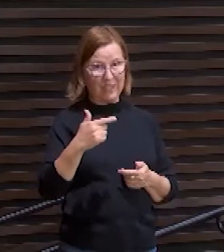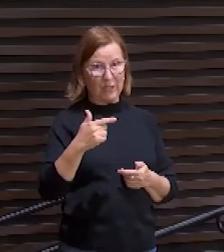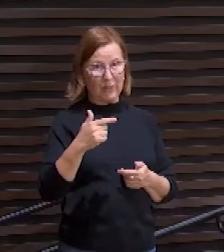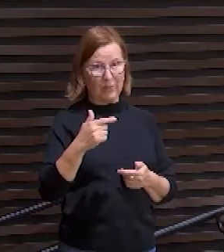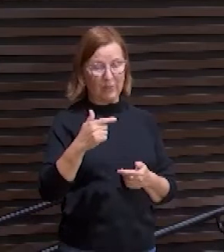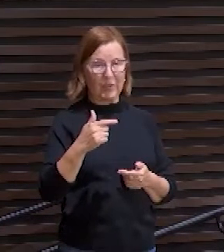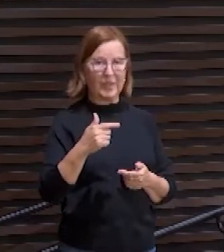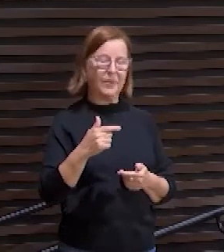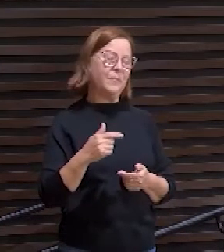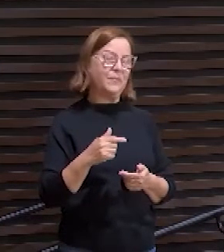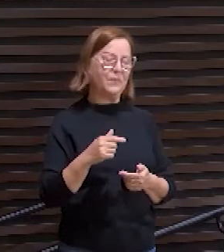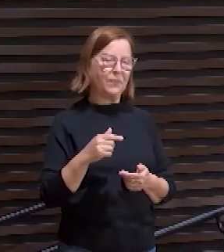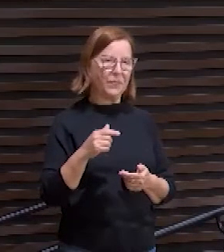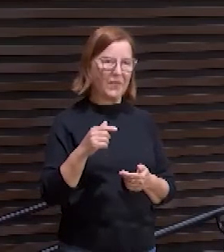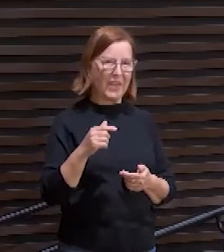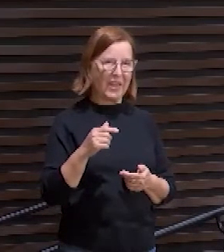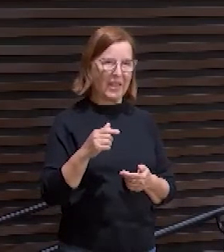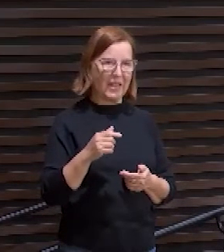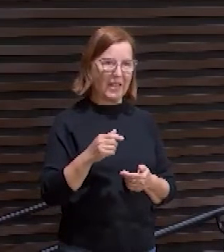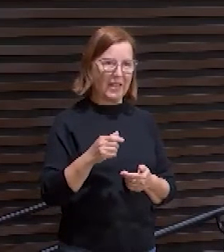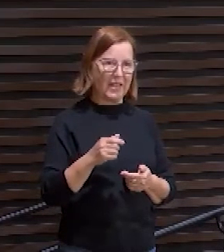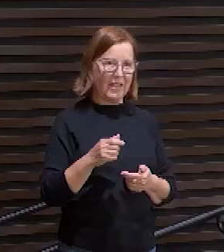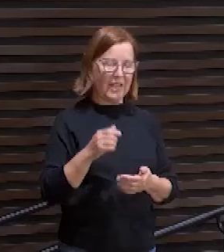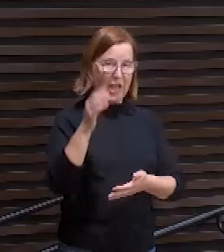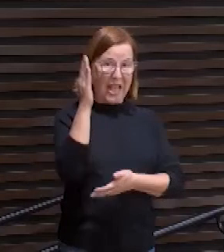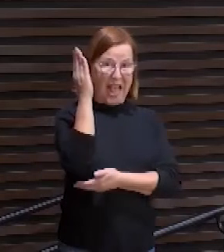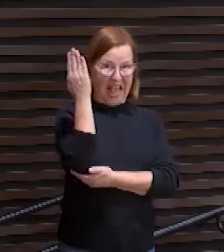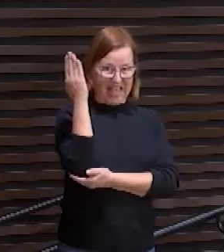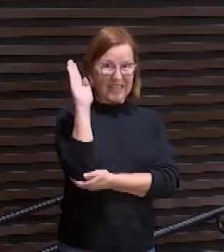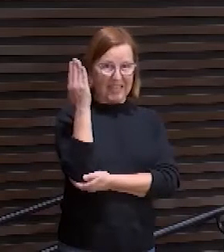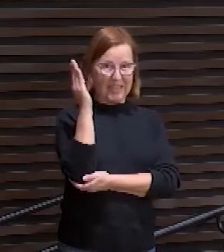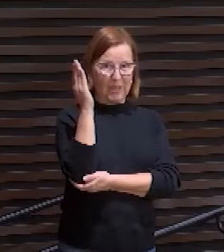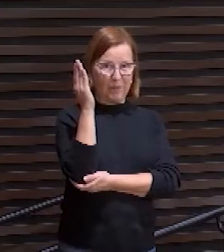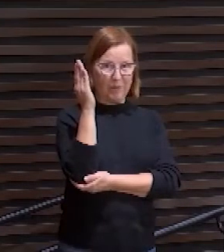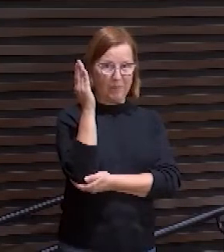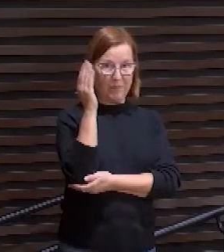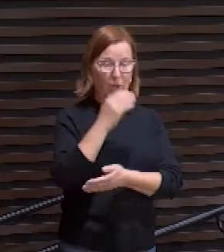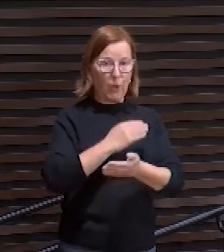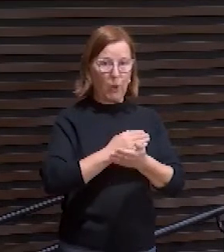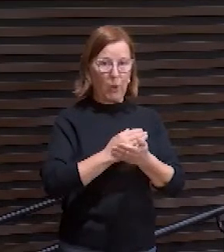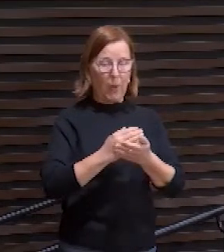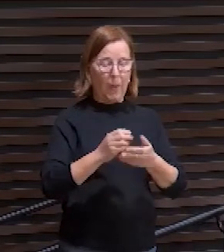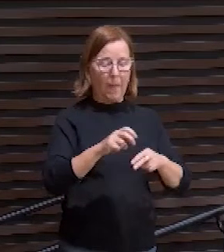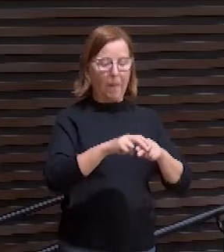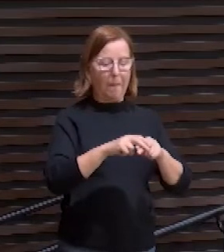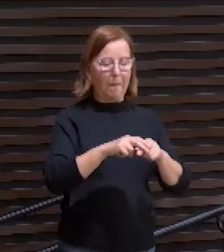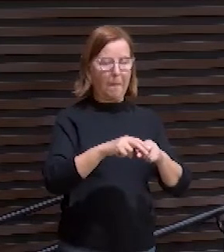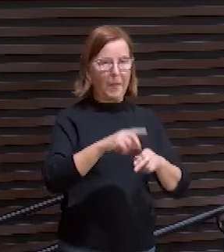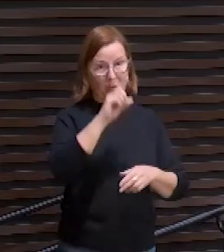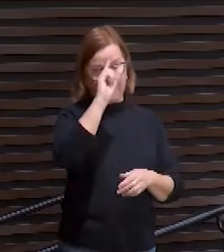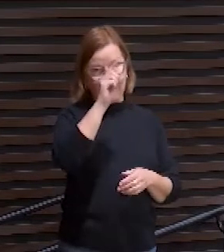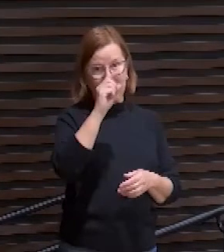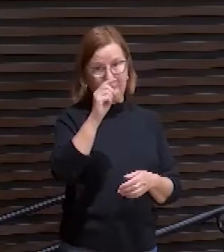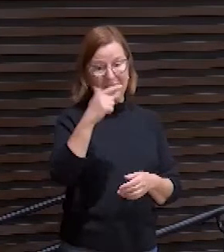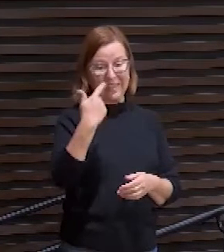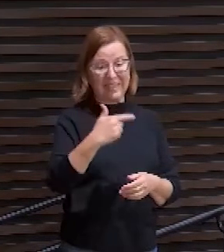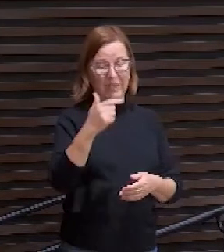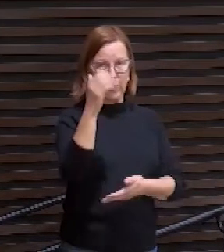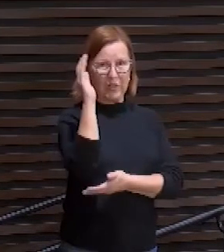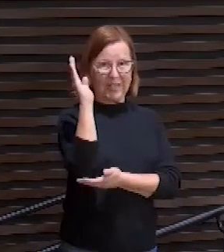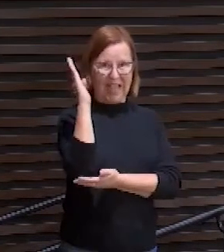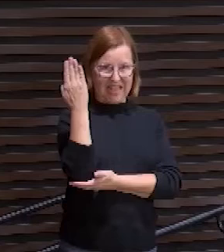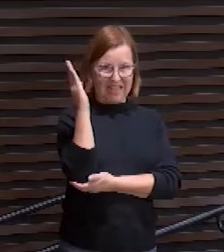não começa pela primeira tábua, ele começa pelos mandamentos da segunda. Não matarás, não adulterarás, não